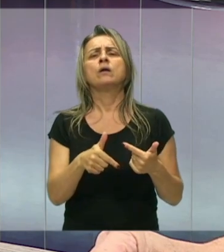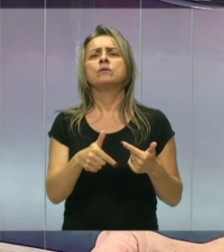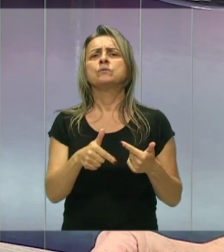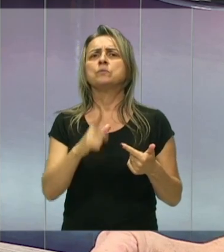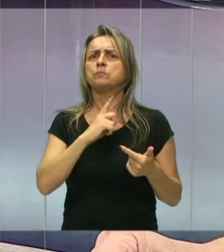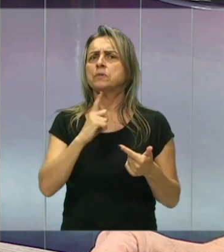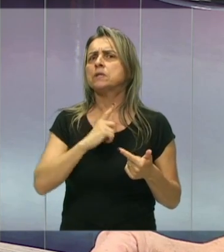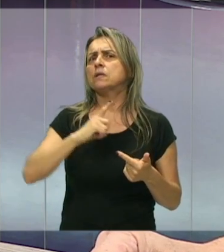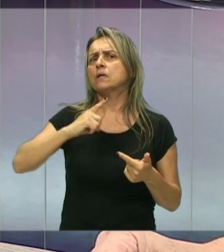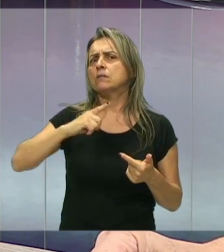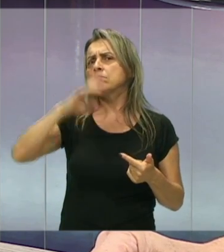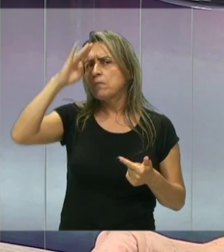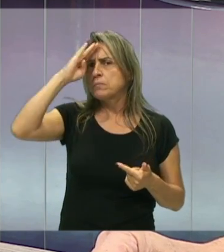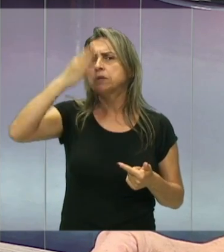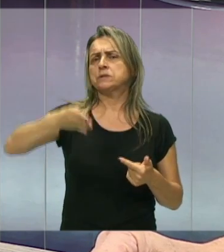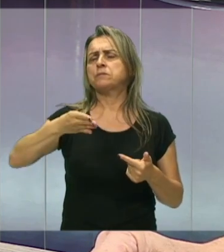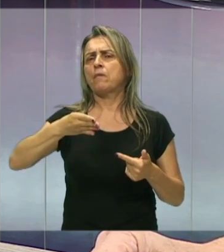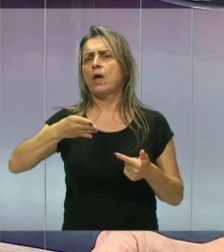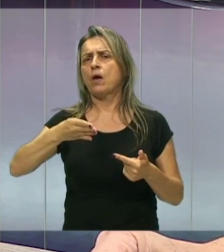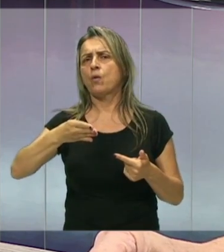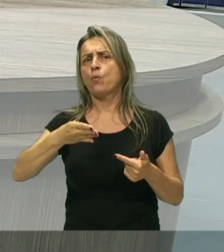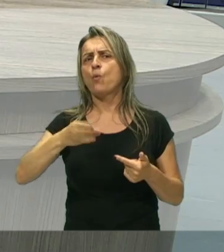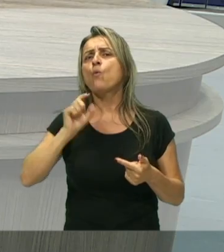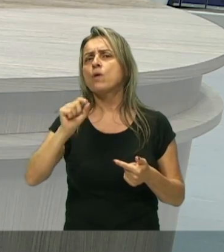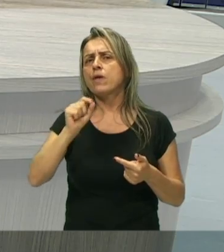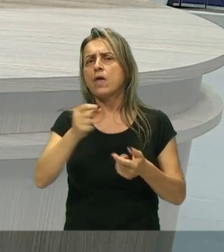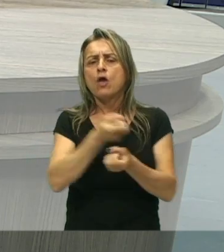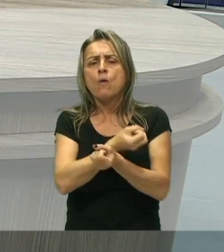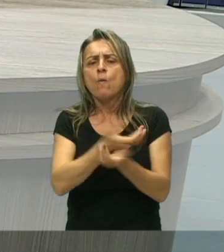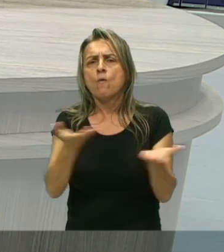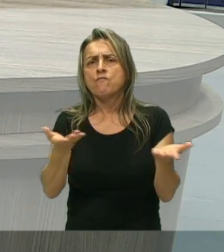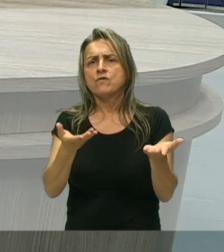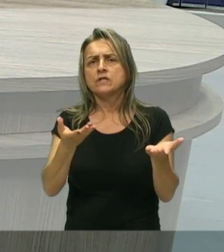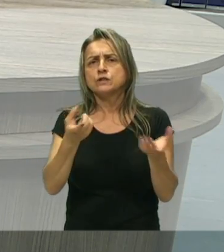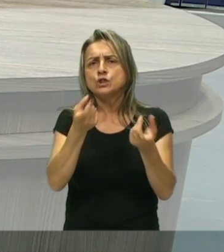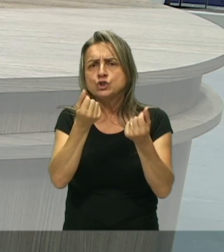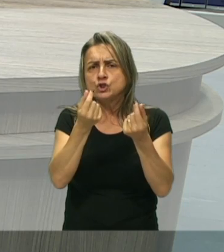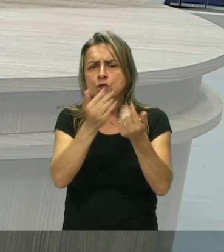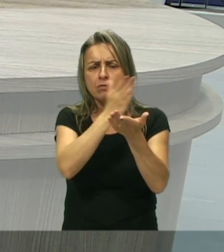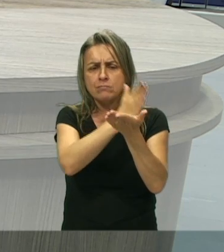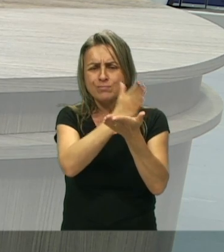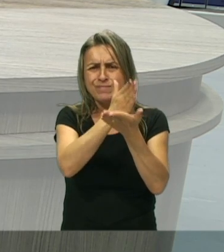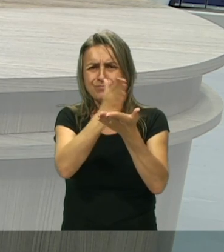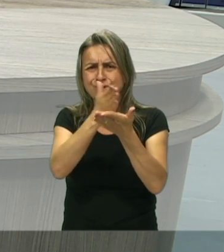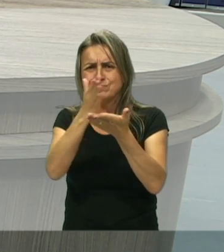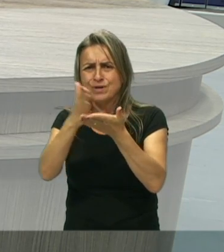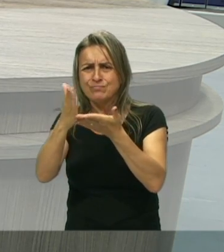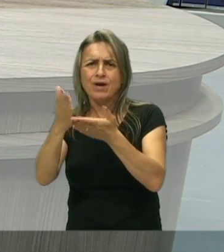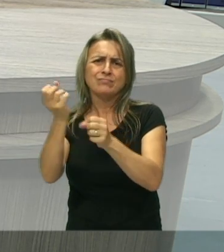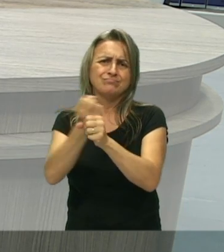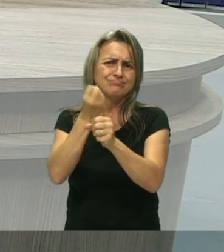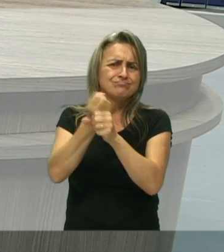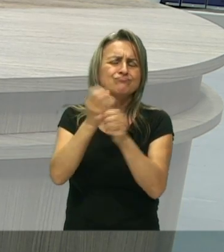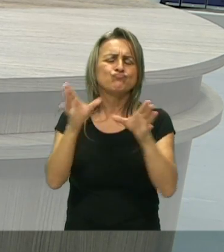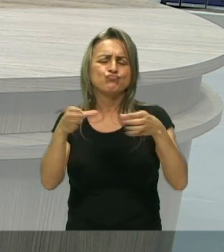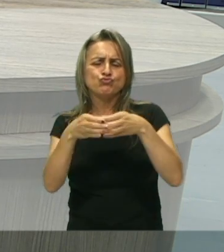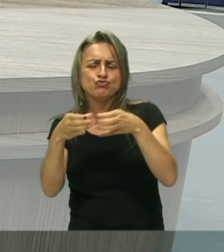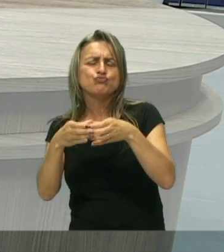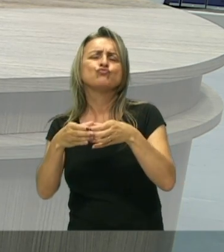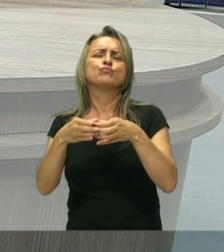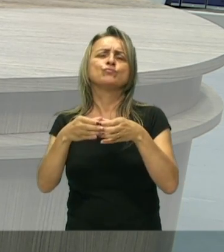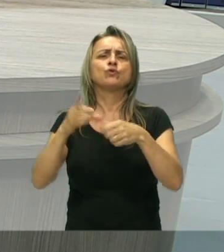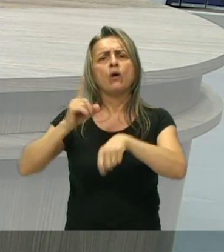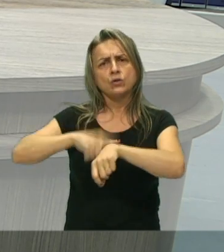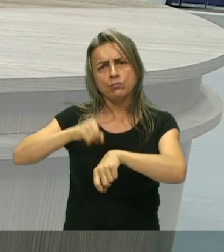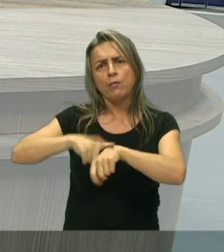prioridades de aplicação dos dinheiros e das políticas numa construção coletiva que são durante as pré-conferências e depois